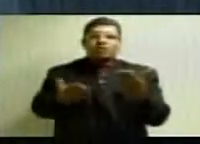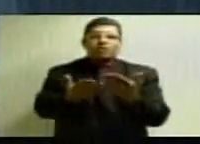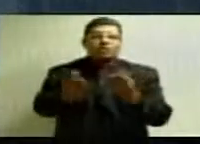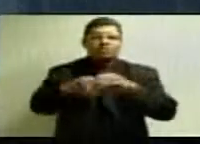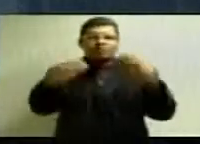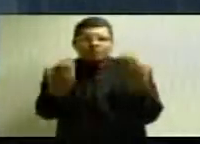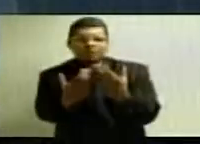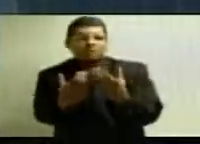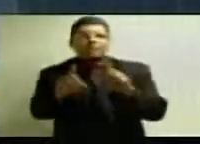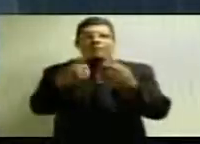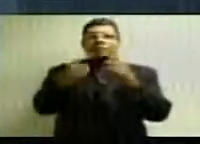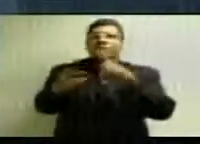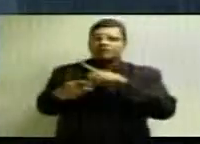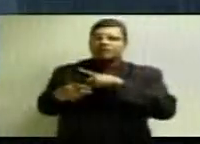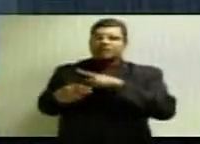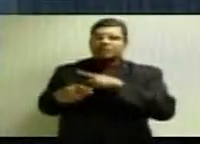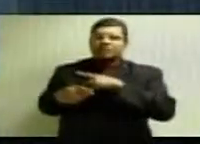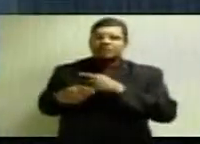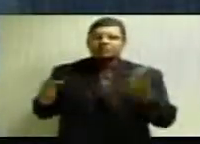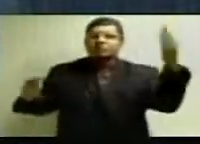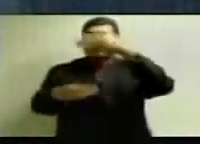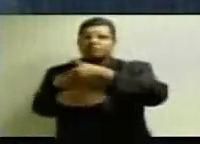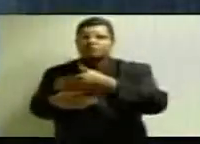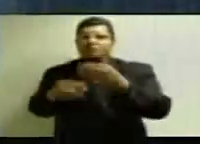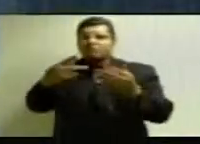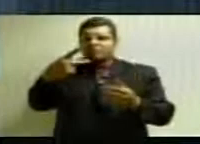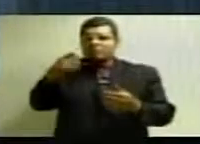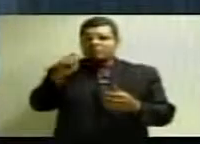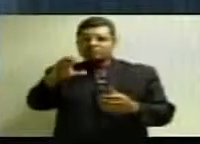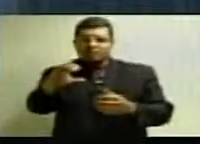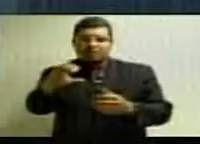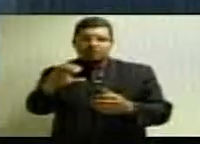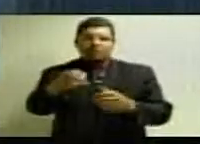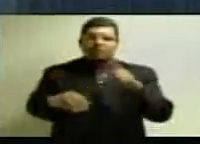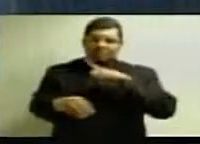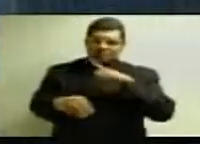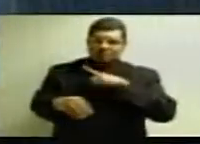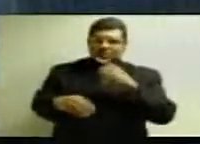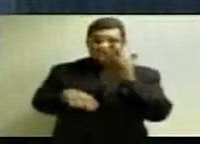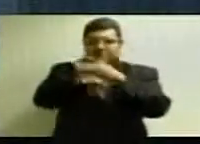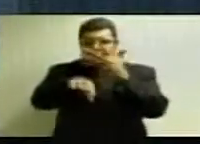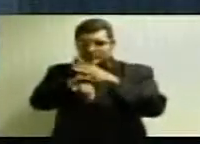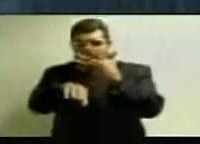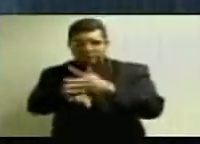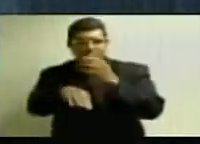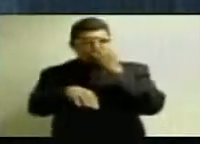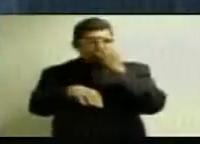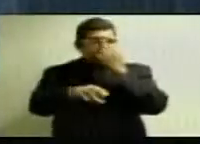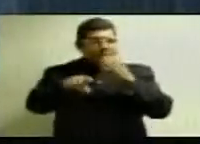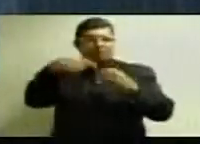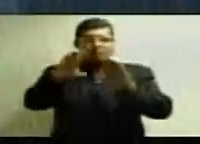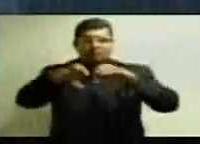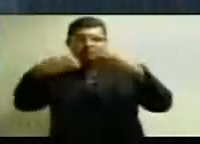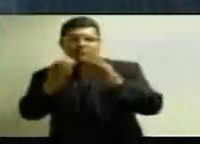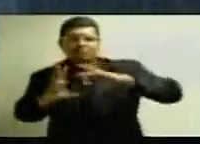Copa, mas teria migrado para um PAC e que seria executada após o